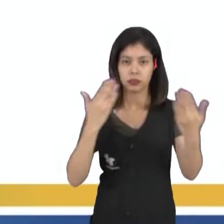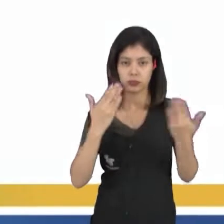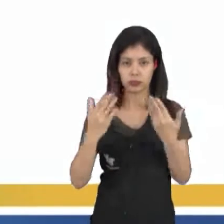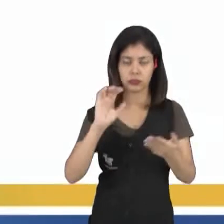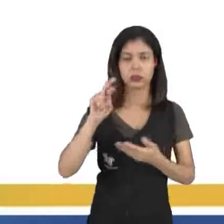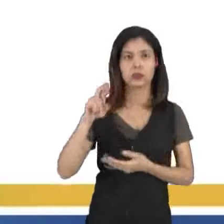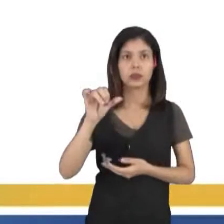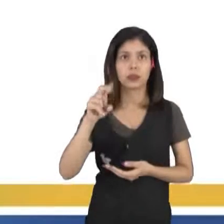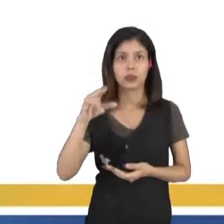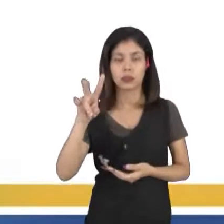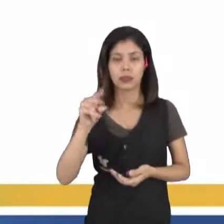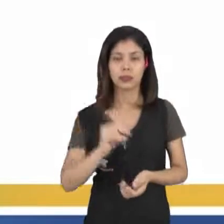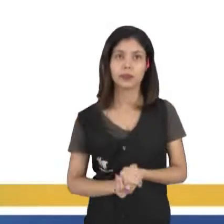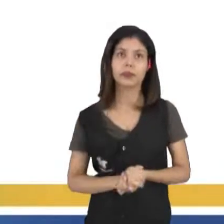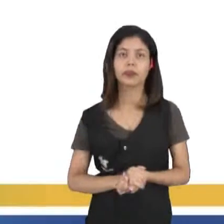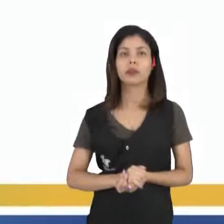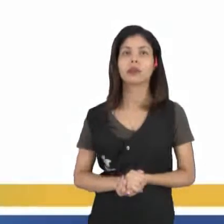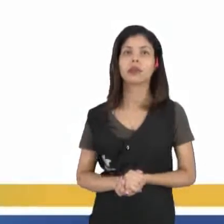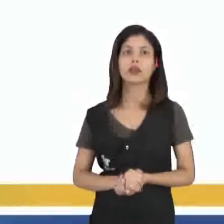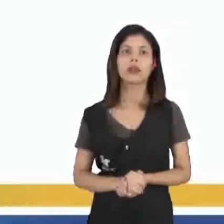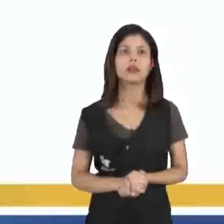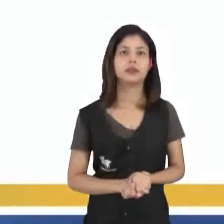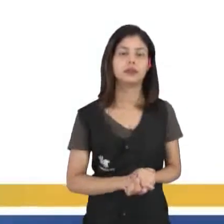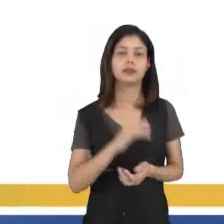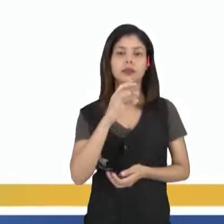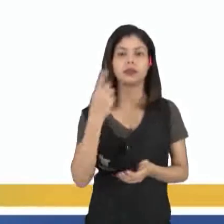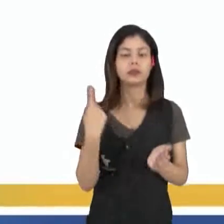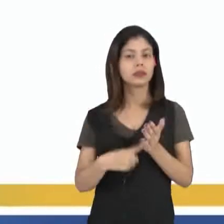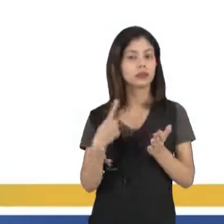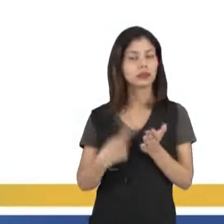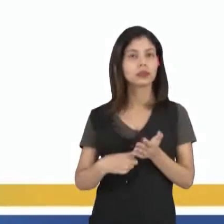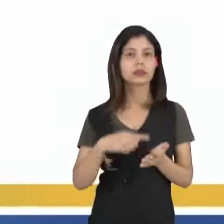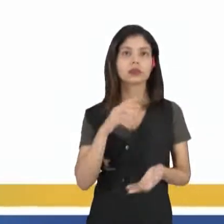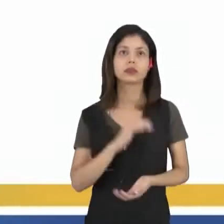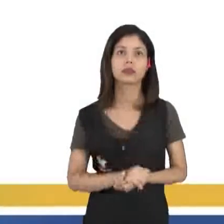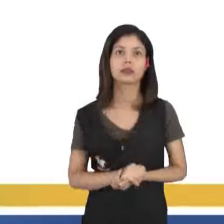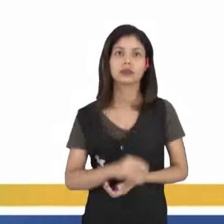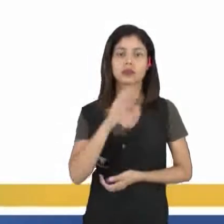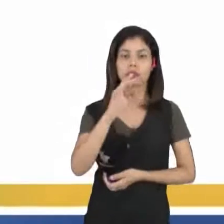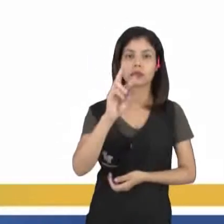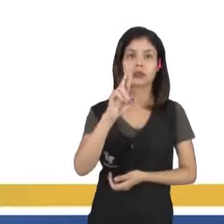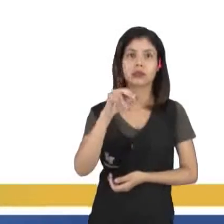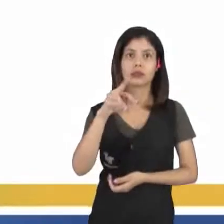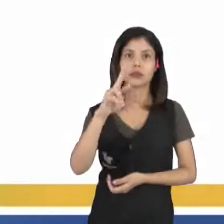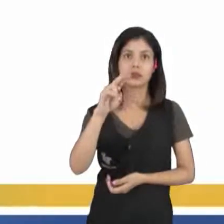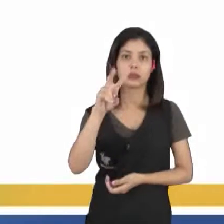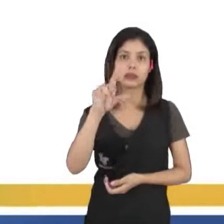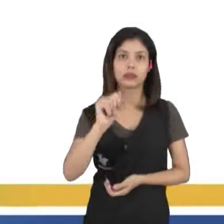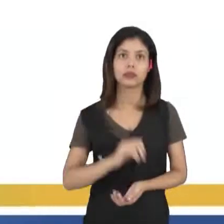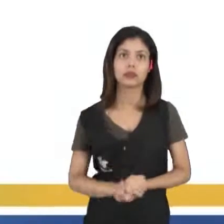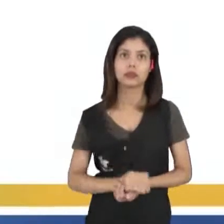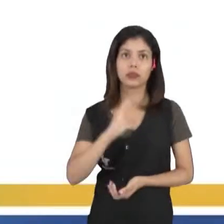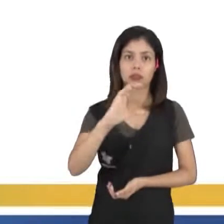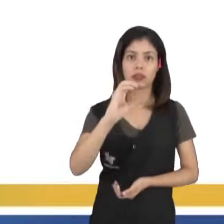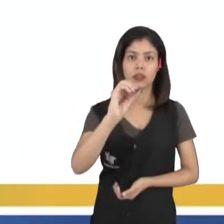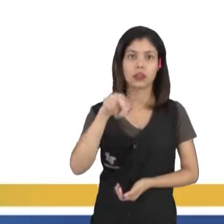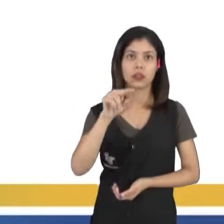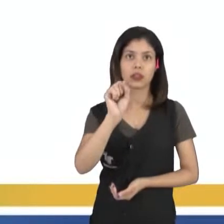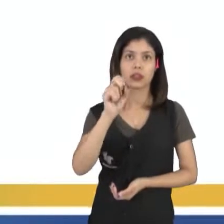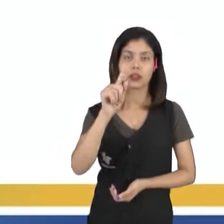comparativa, ela pode ser concessiva, tá? Ela pode ser condicional,